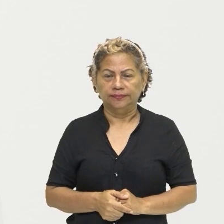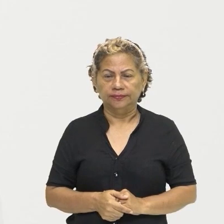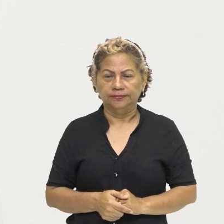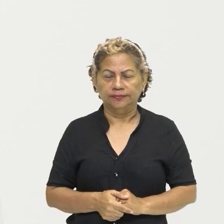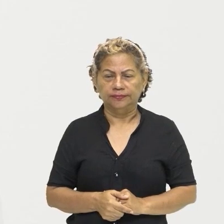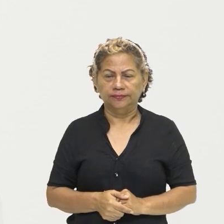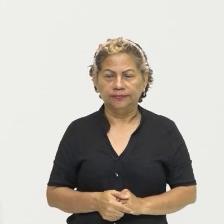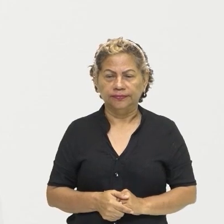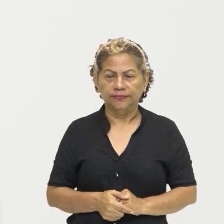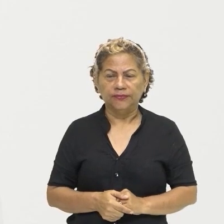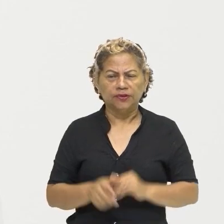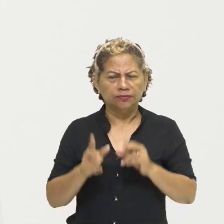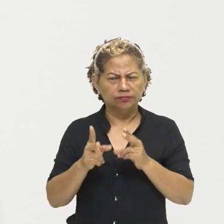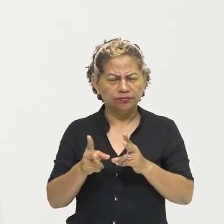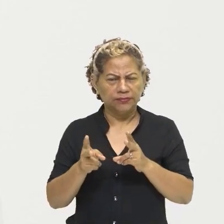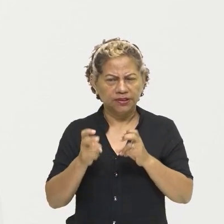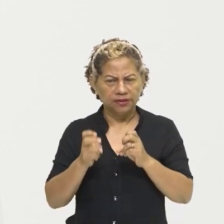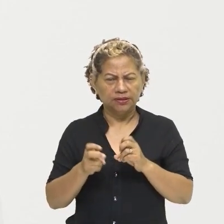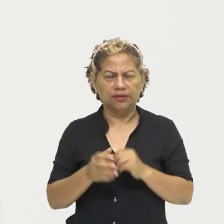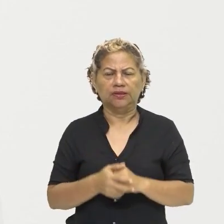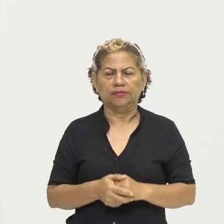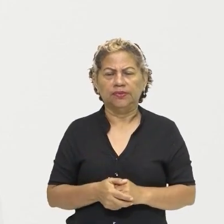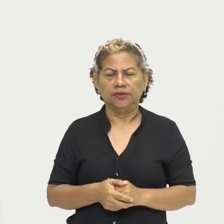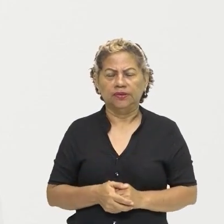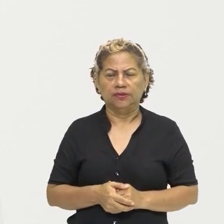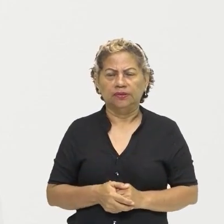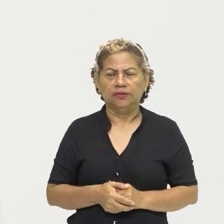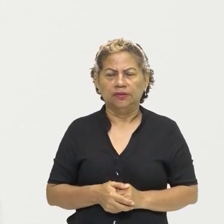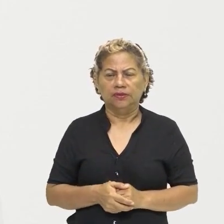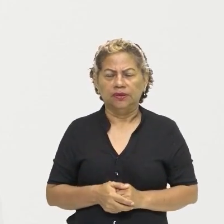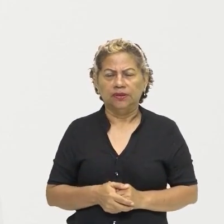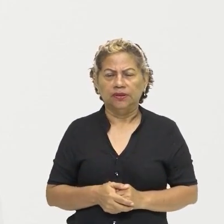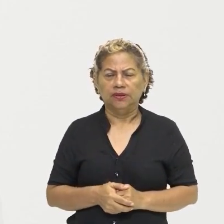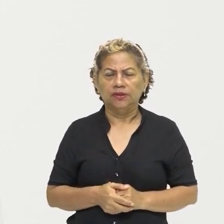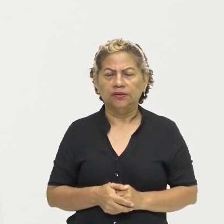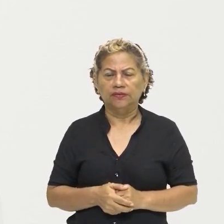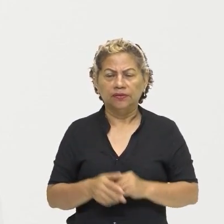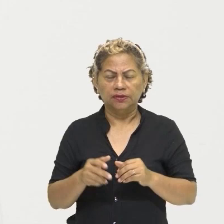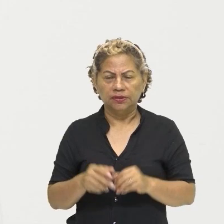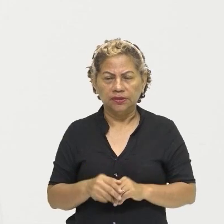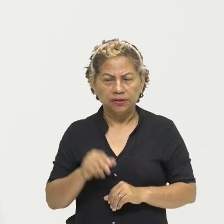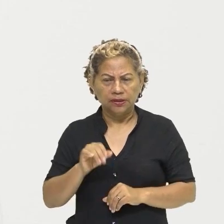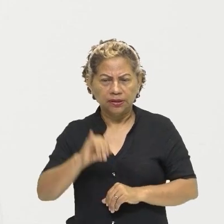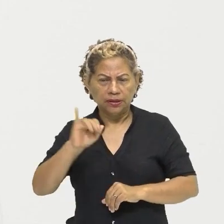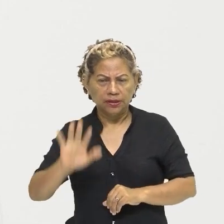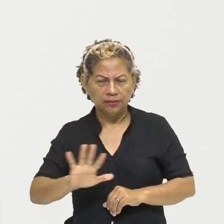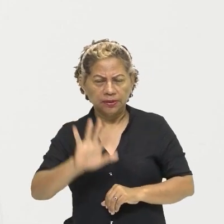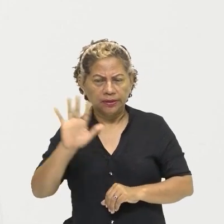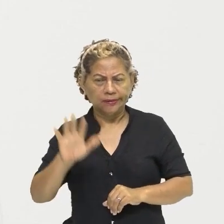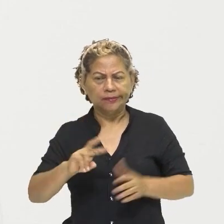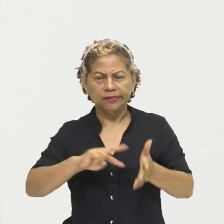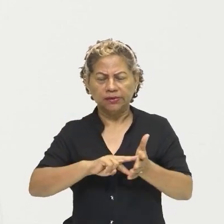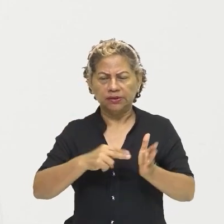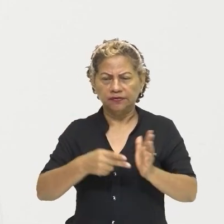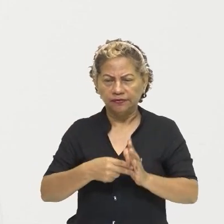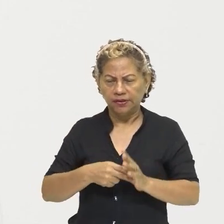estão achureadas, as regiões que estão alternadamente coloridas representam as